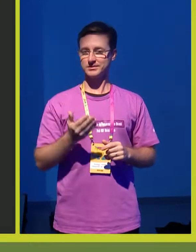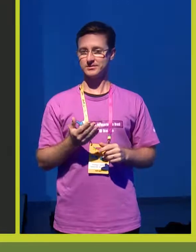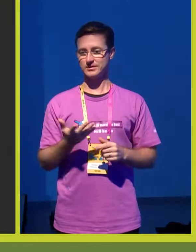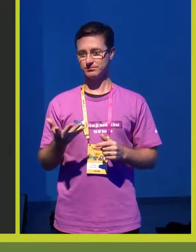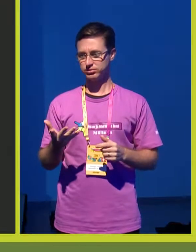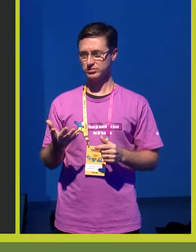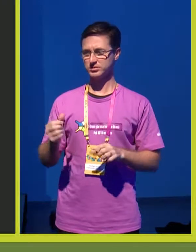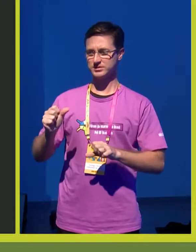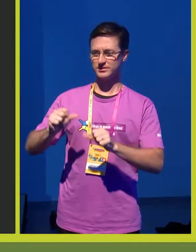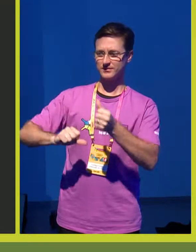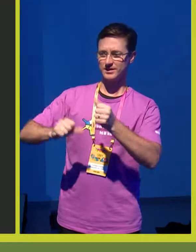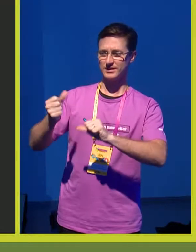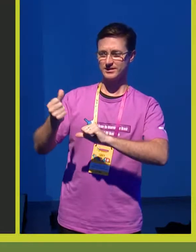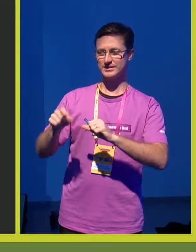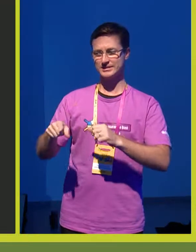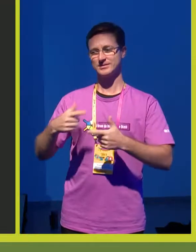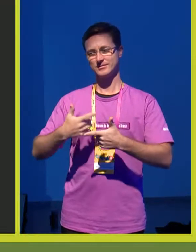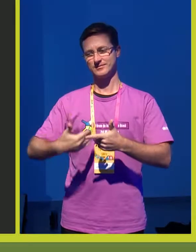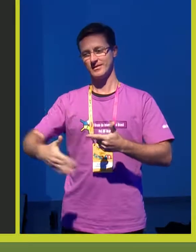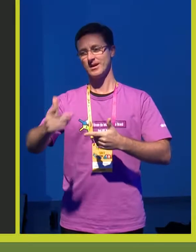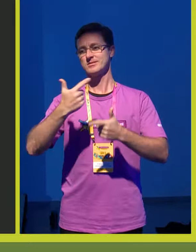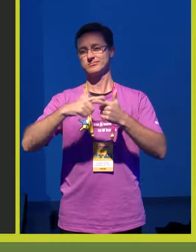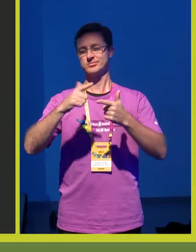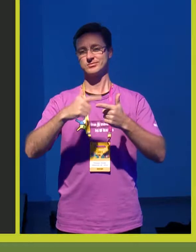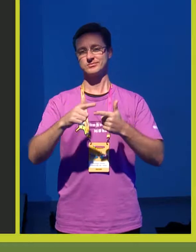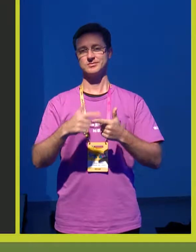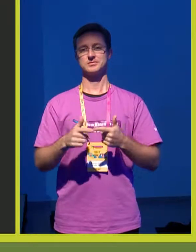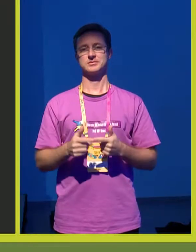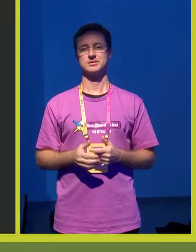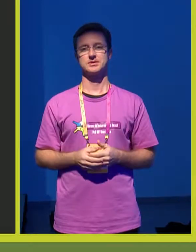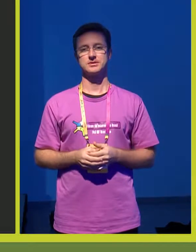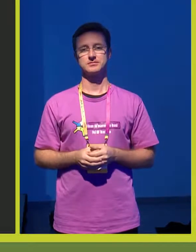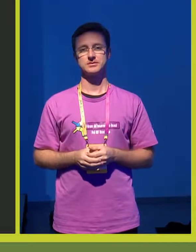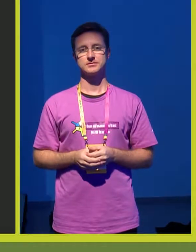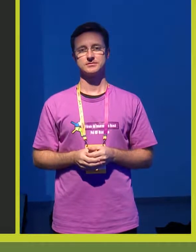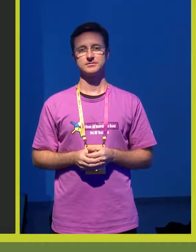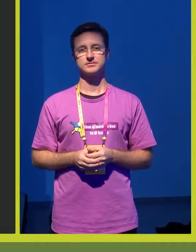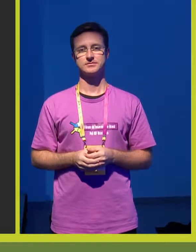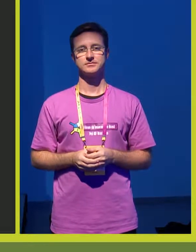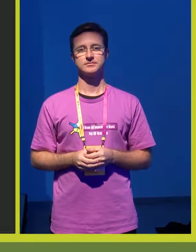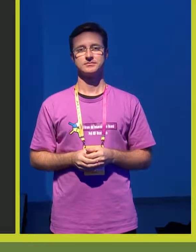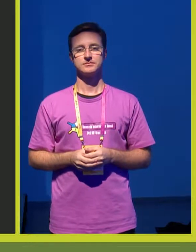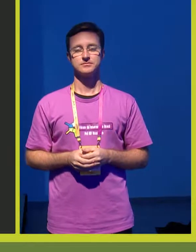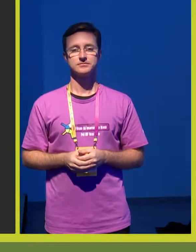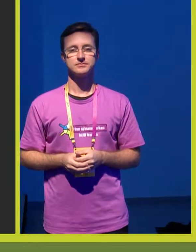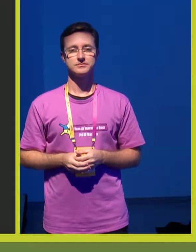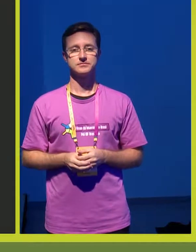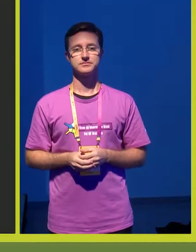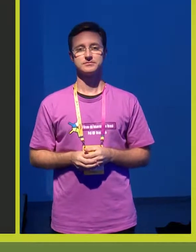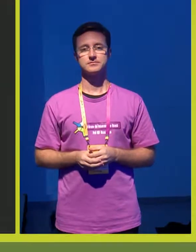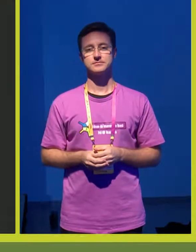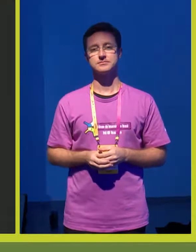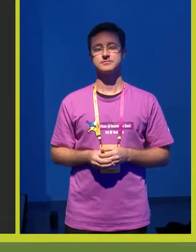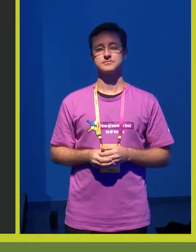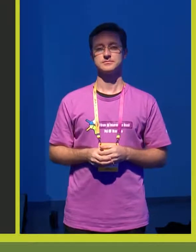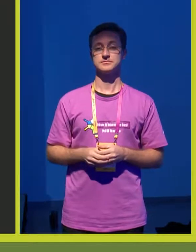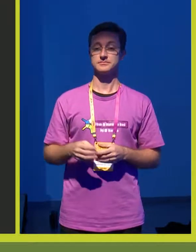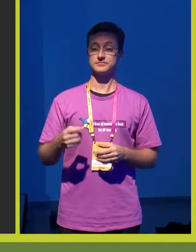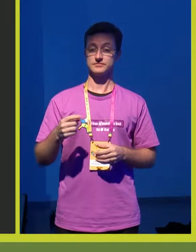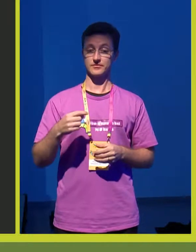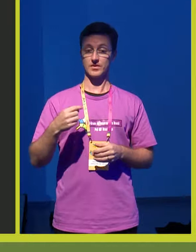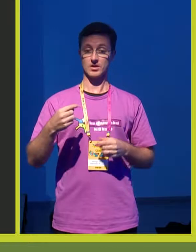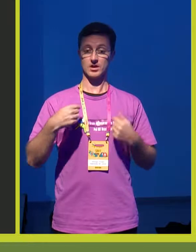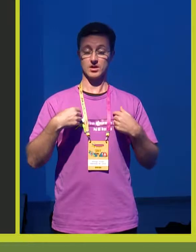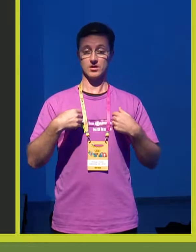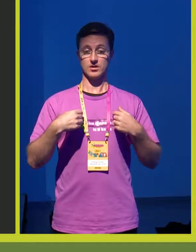um problema. E aqui, antes de voltar para o STJ, queria voltar para isso aqui, nós fizemos também essa pesquisa em Pirica